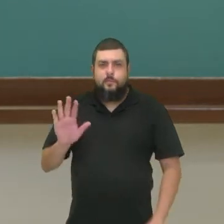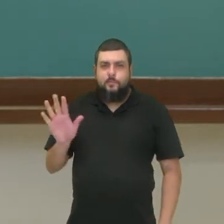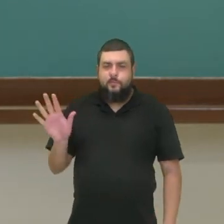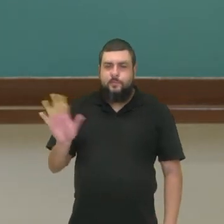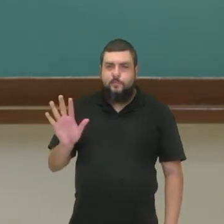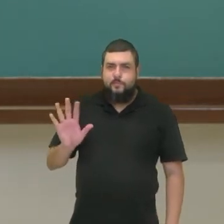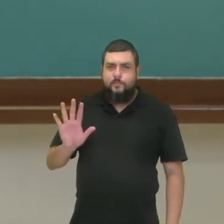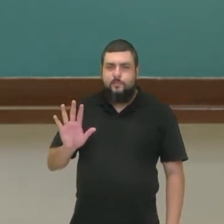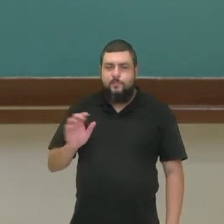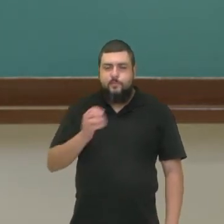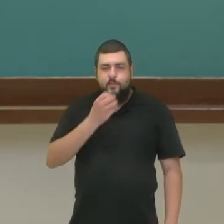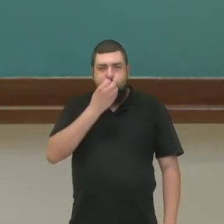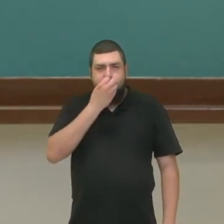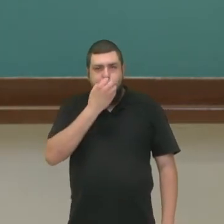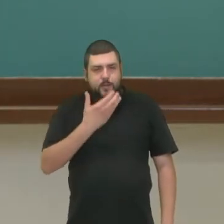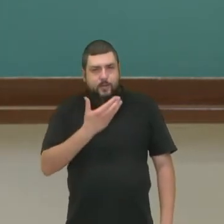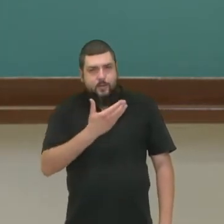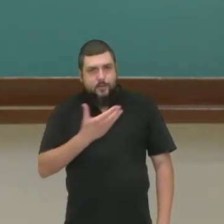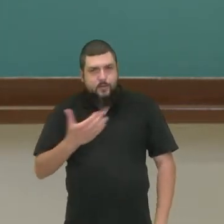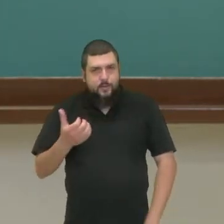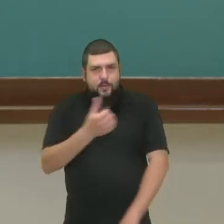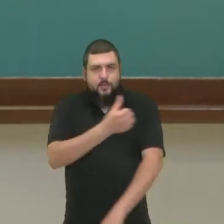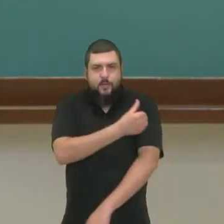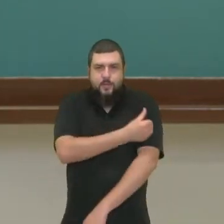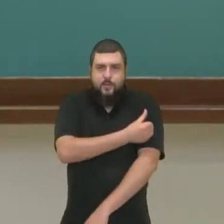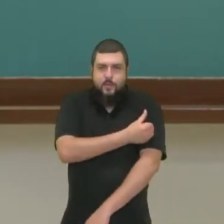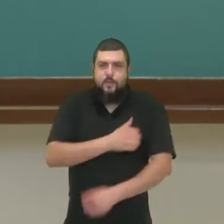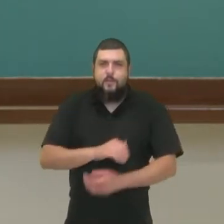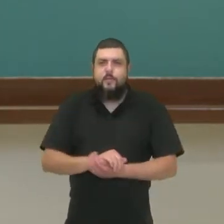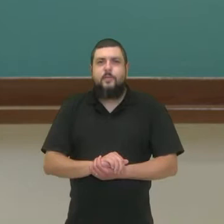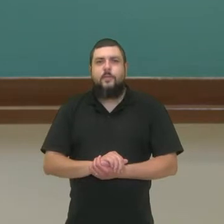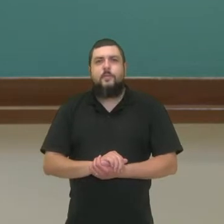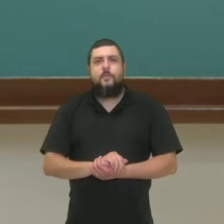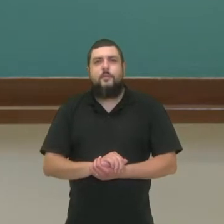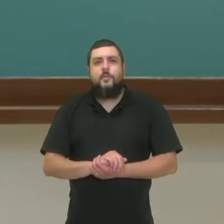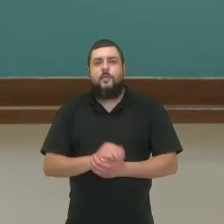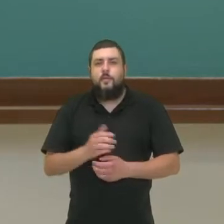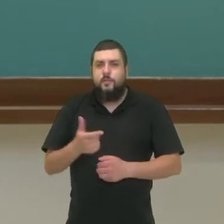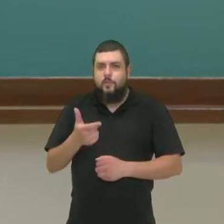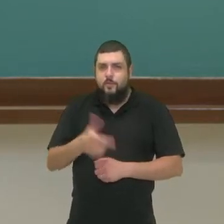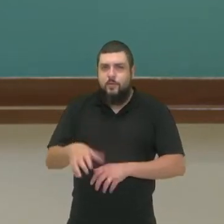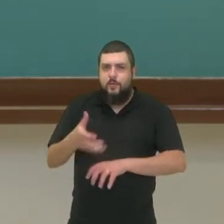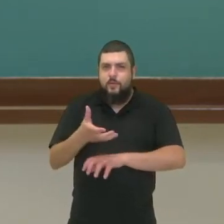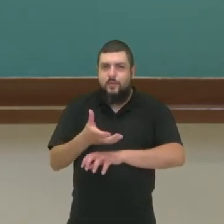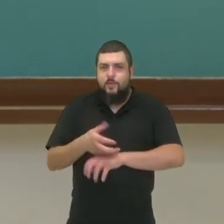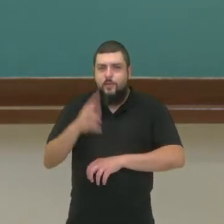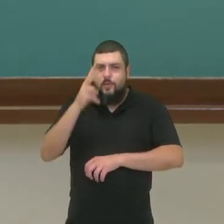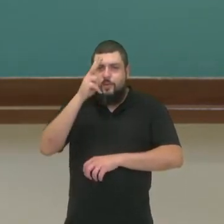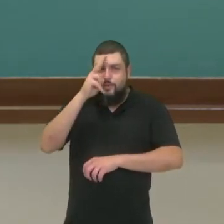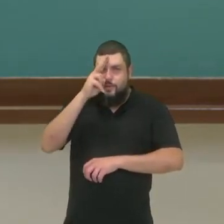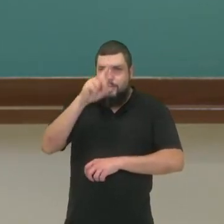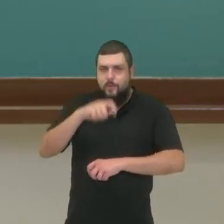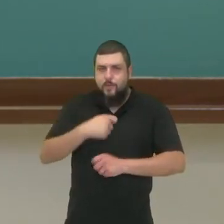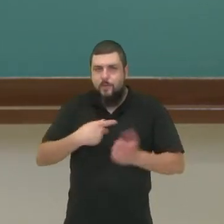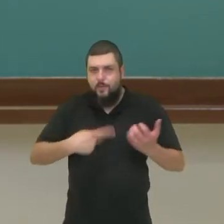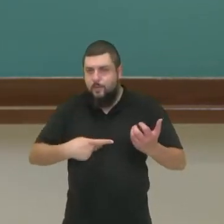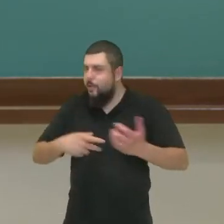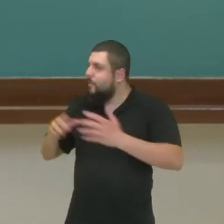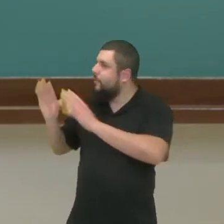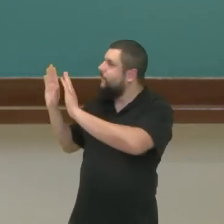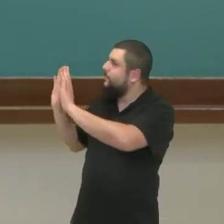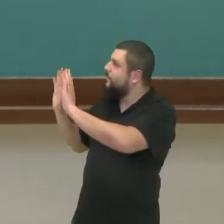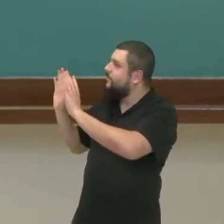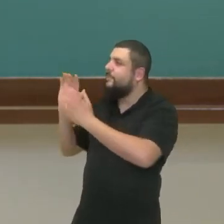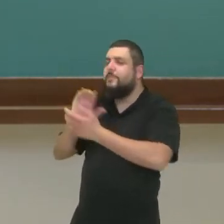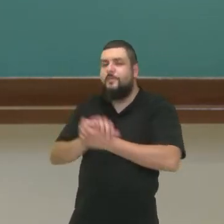Fala, galerinha do sexto ano, tudo bem? Sou o professor Roberto Falcione, professor de História, junto conosco, professor Paulo, fazendo